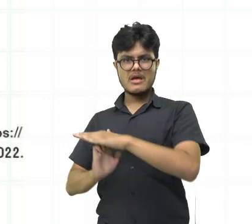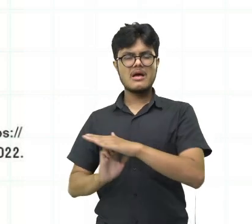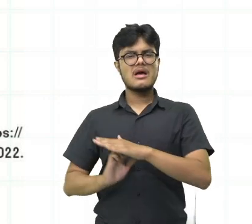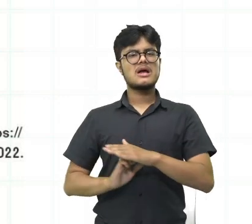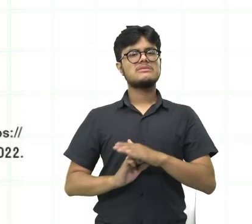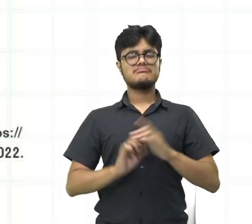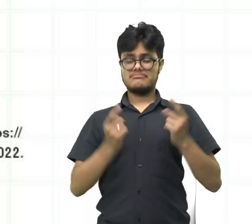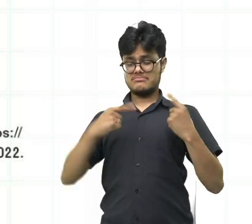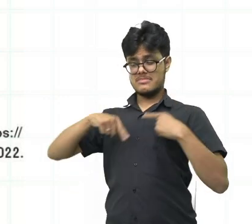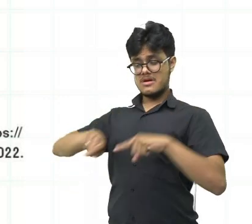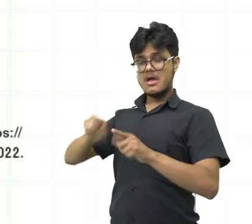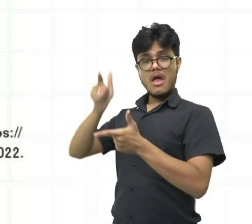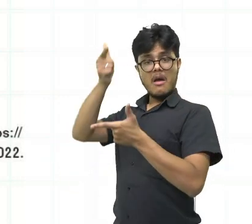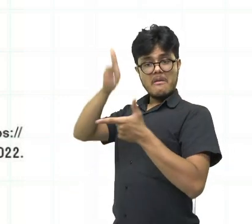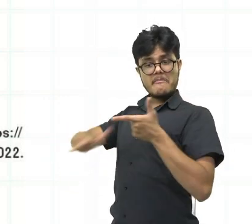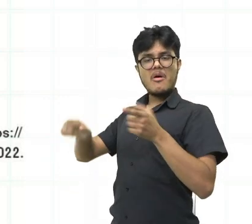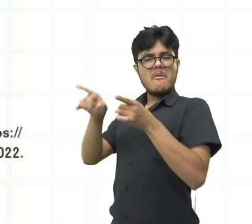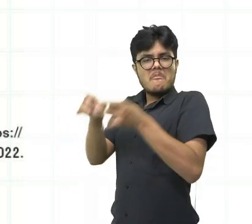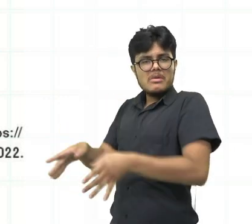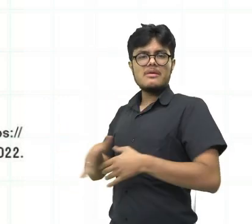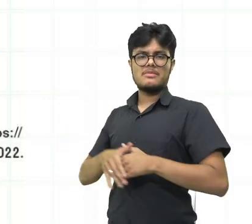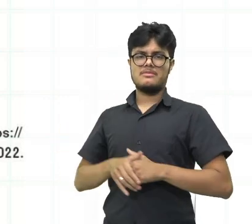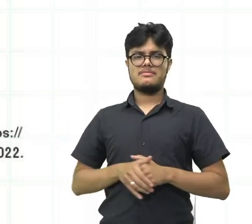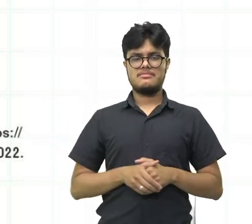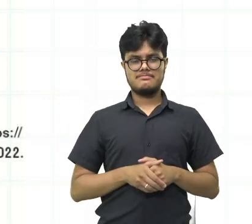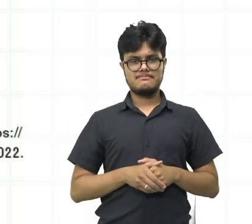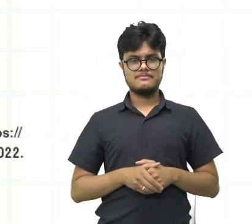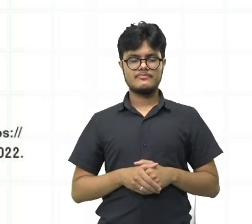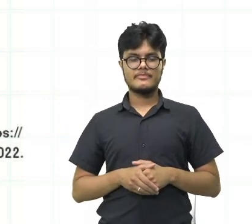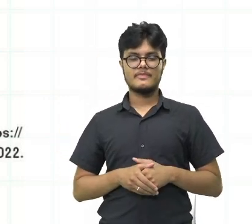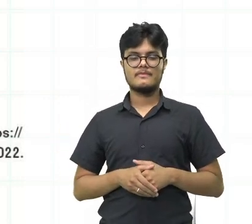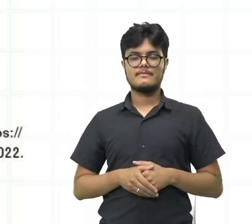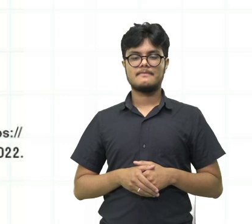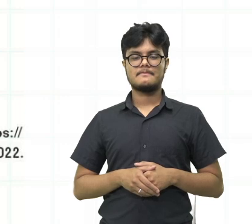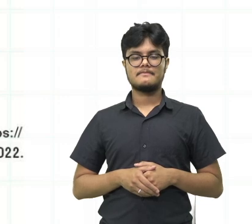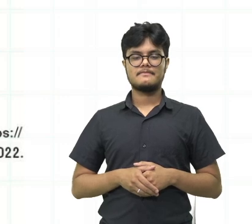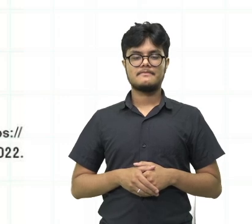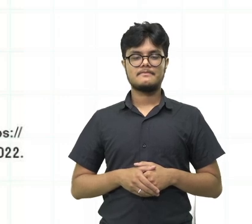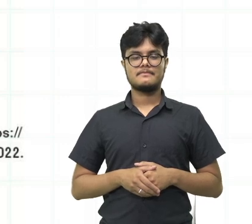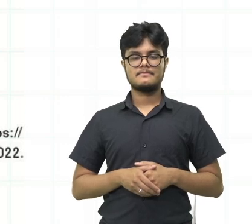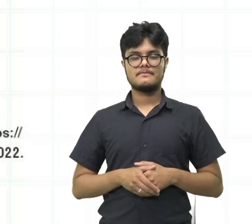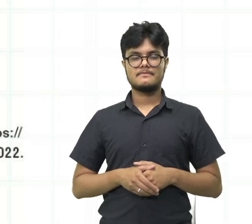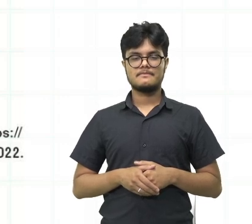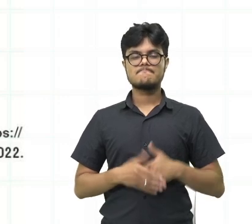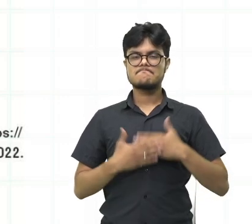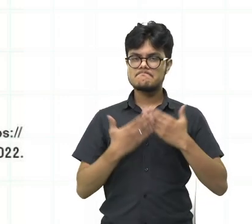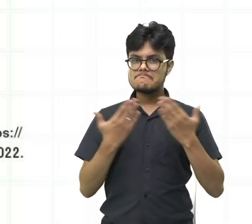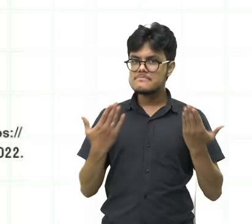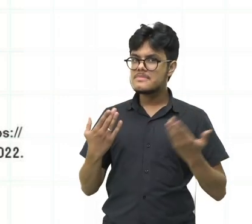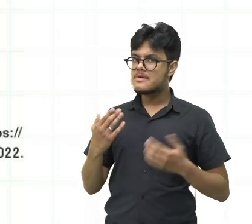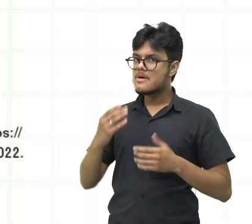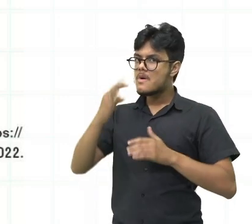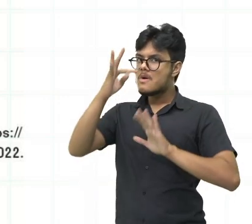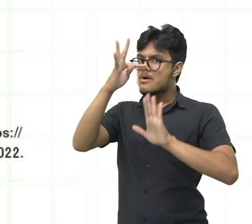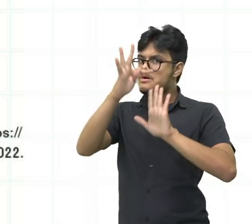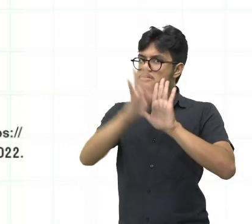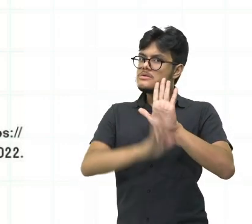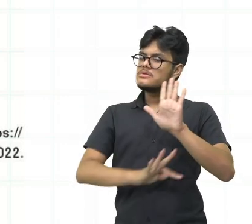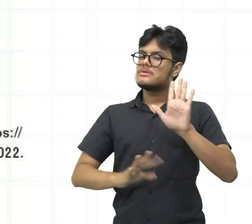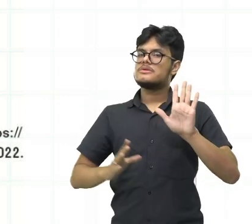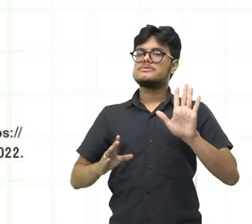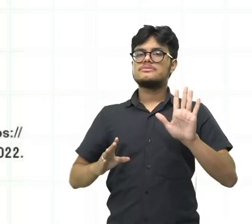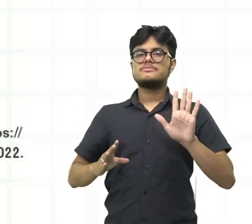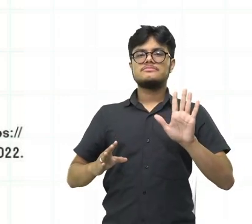um considerável abalo. Olha só, aqui ele foi mais ferrenho, né? Vejam